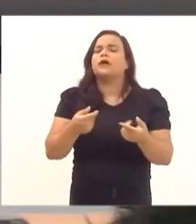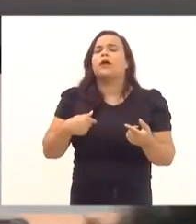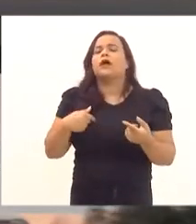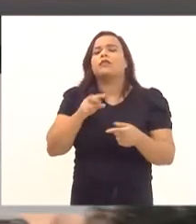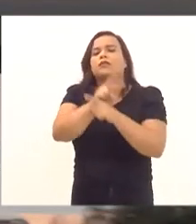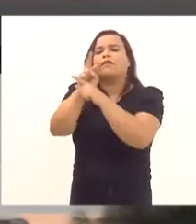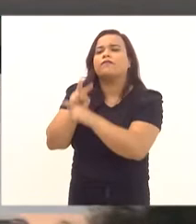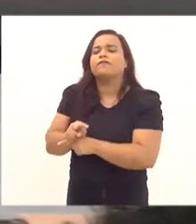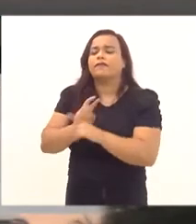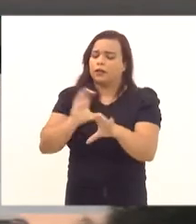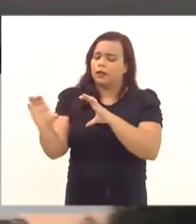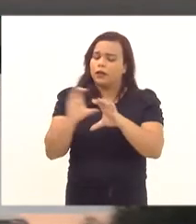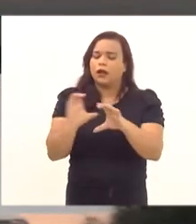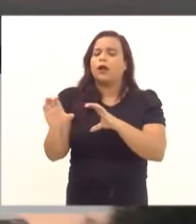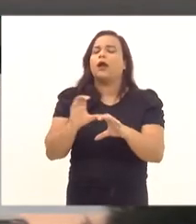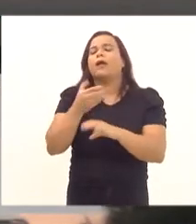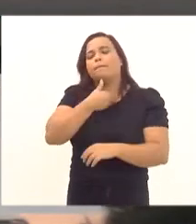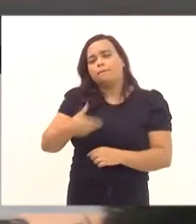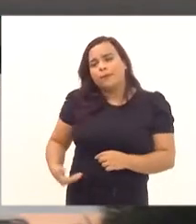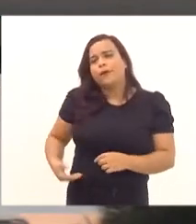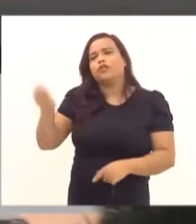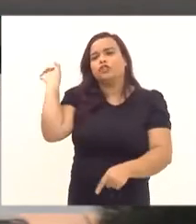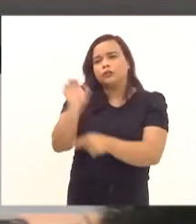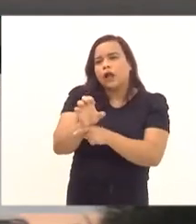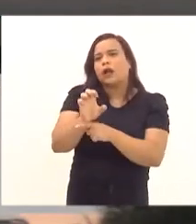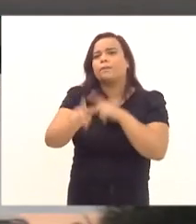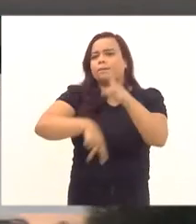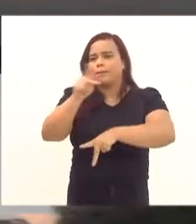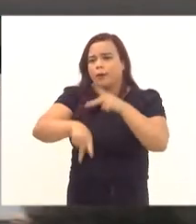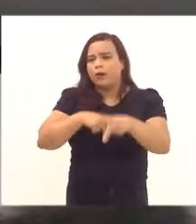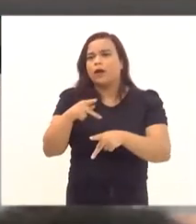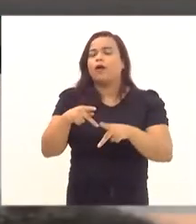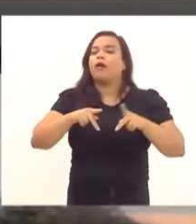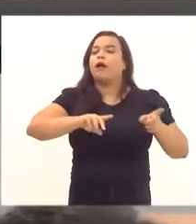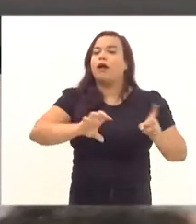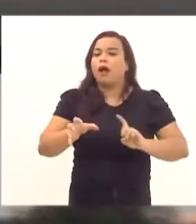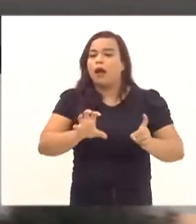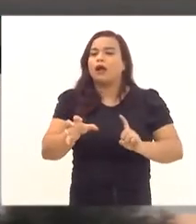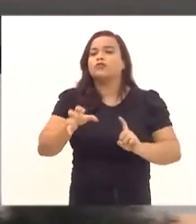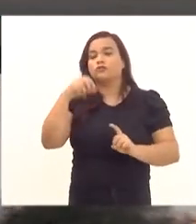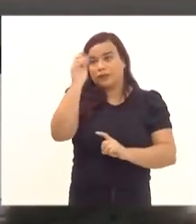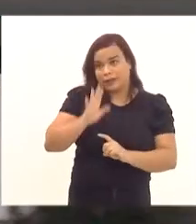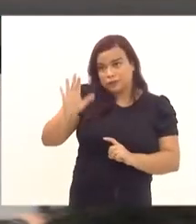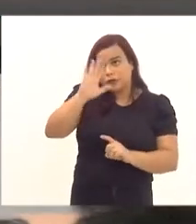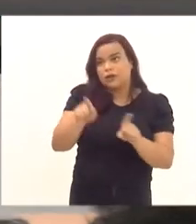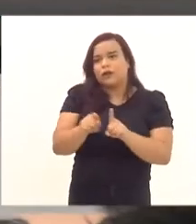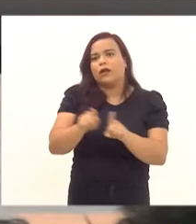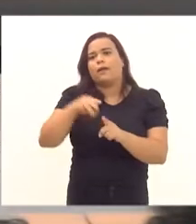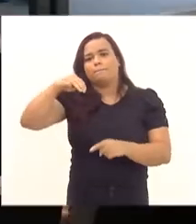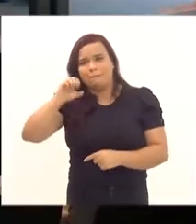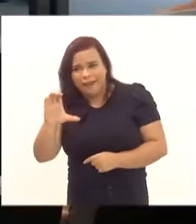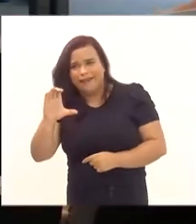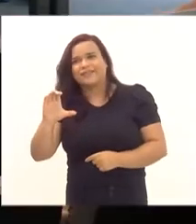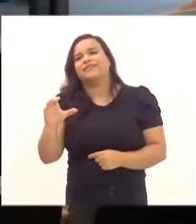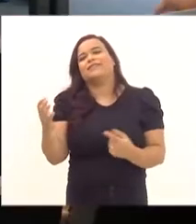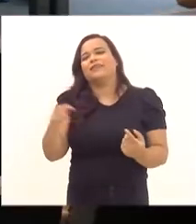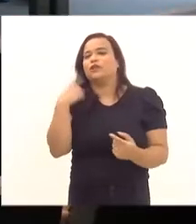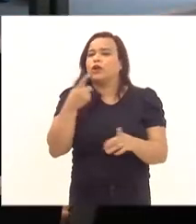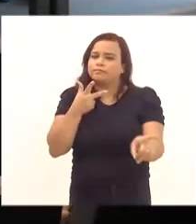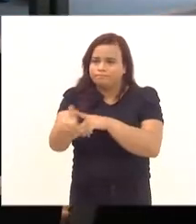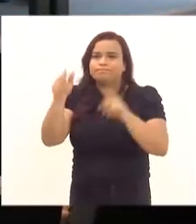comunicação pública estatal popular e da Rádio Nacional e da Rádio MEC vamos lá em frente a Vitória será Nossa um